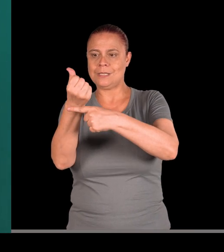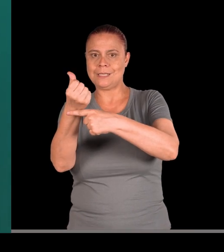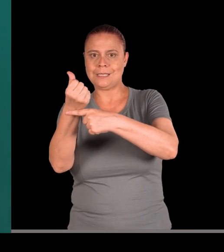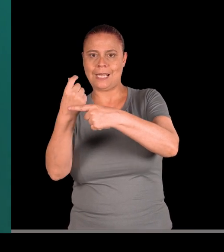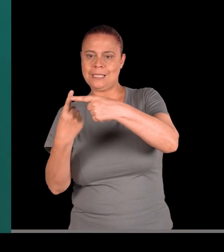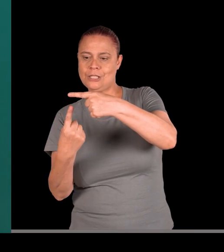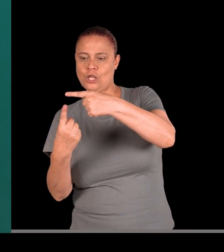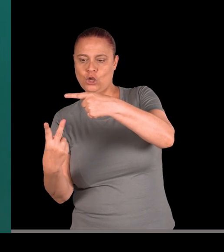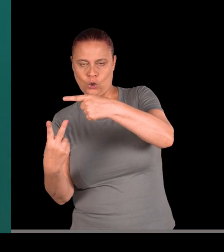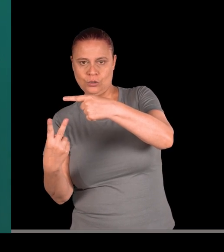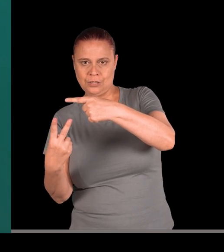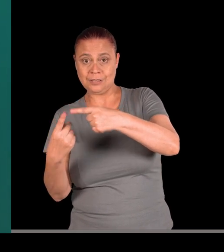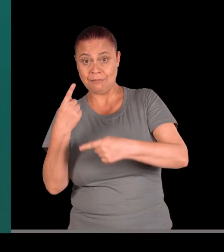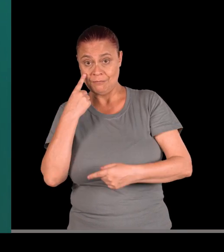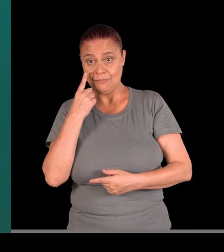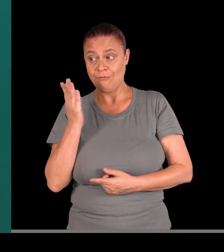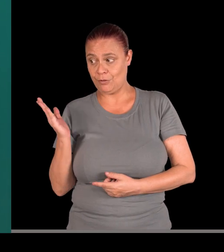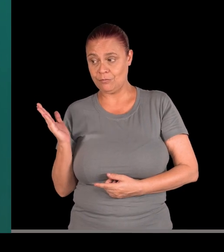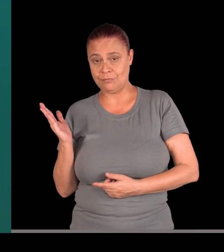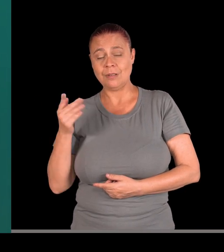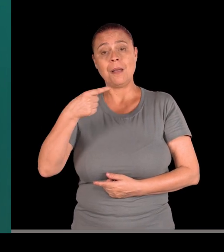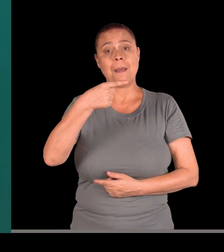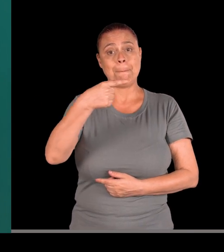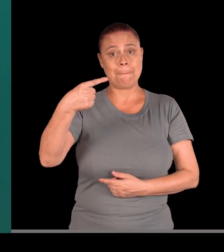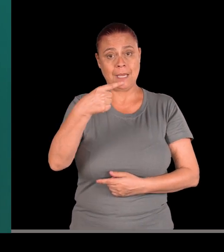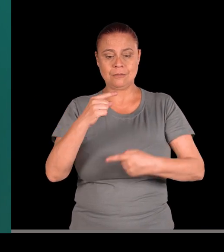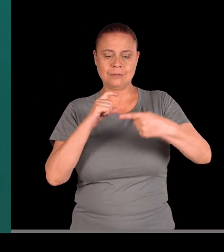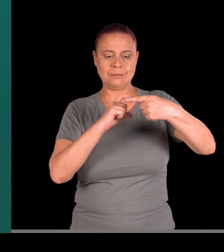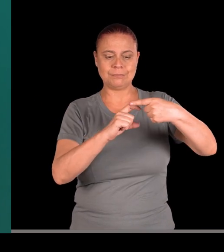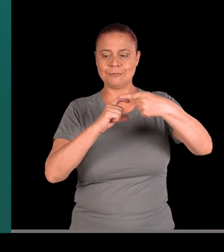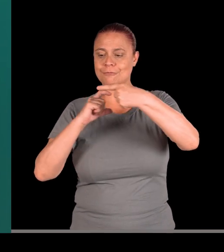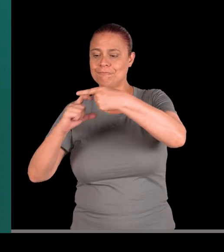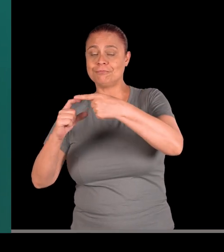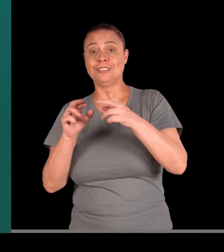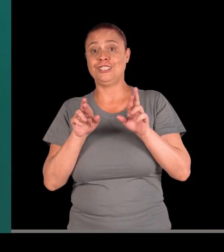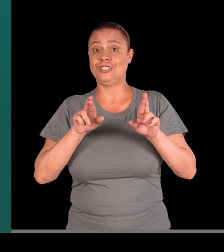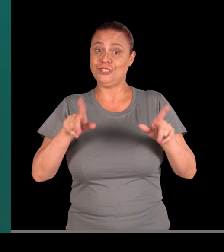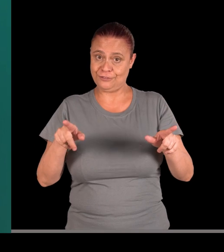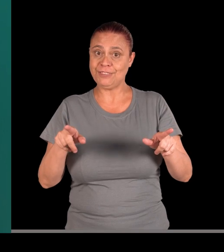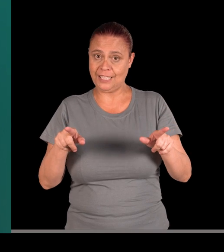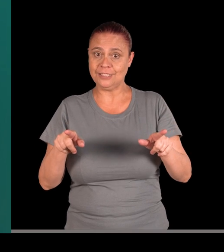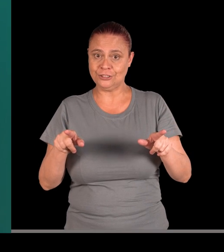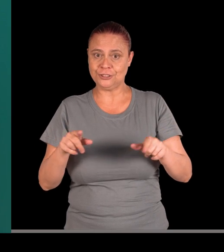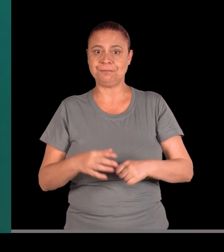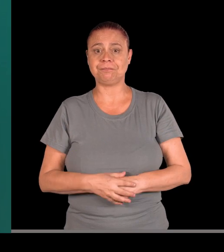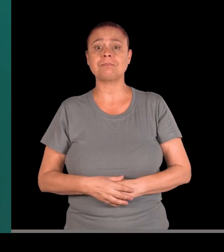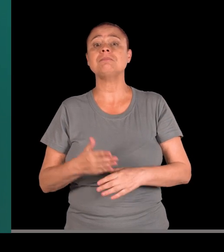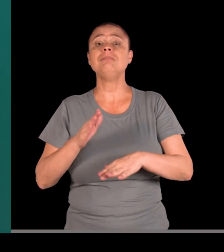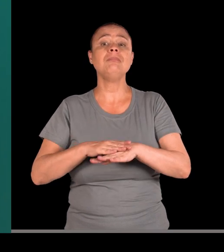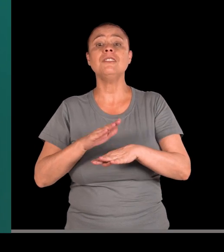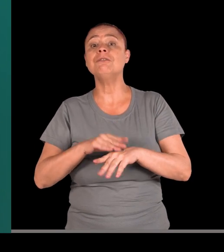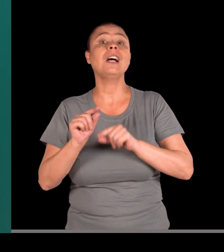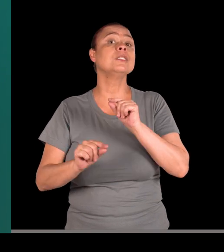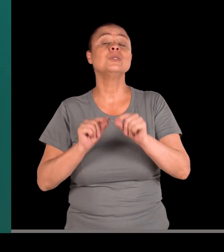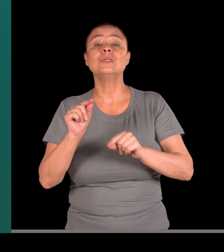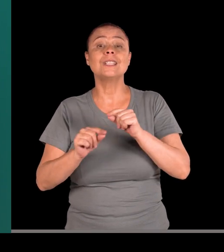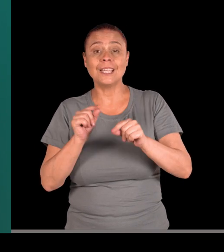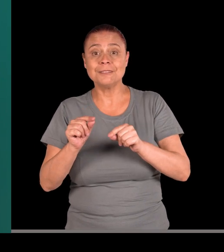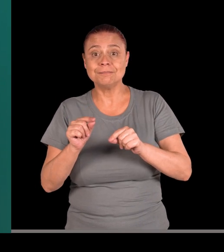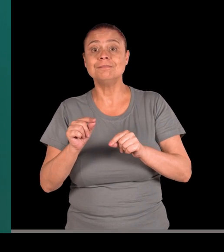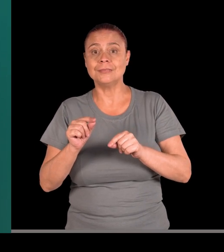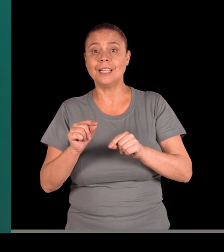dozeavos. Então, percebam que é uma subtração de frações onde os denominadores são diferentes. O que nós temos que